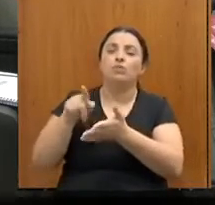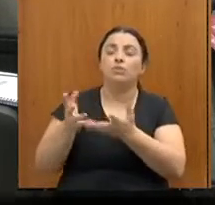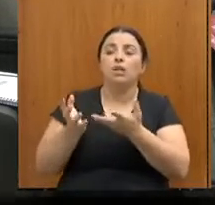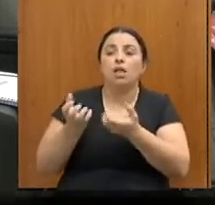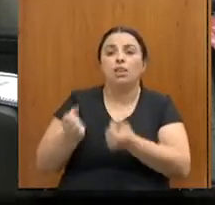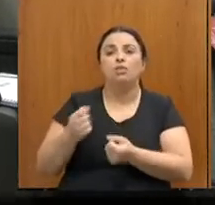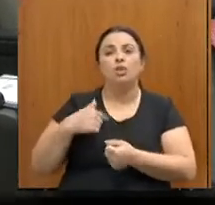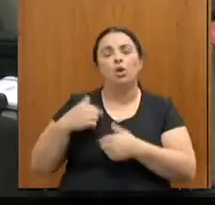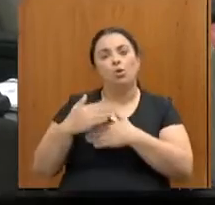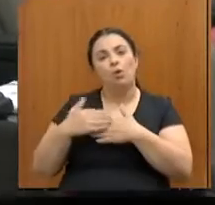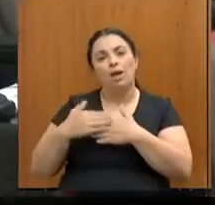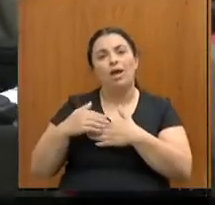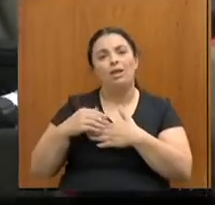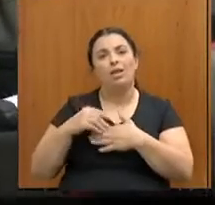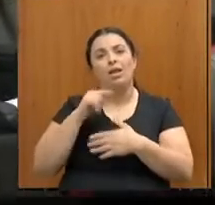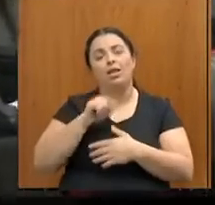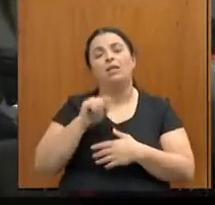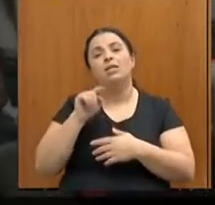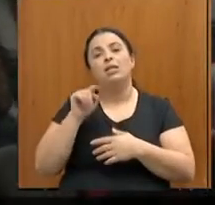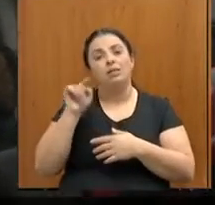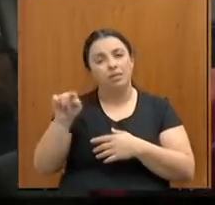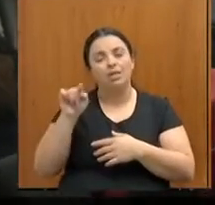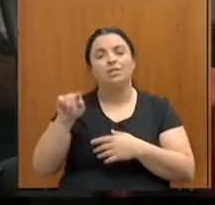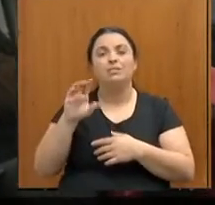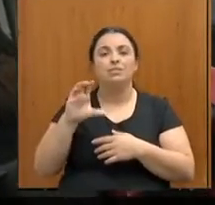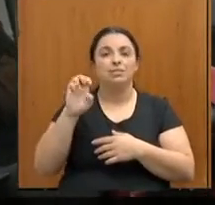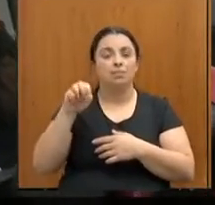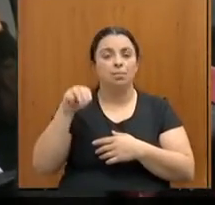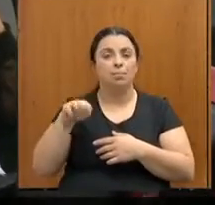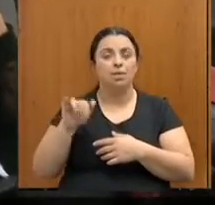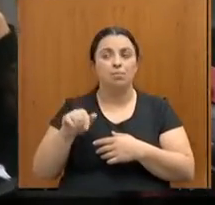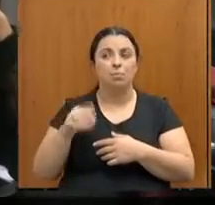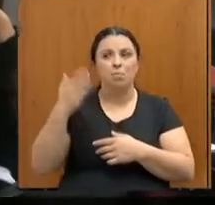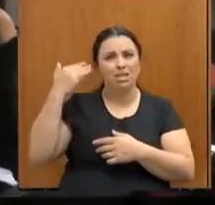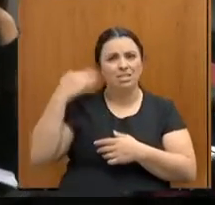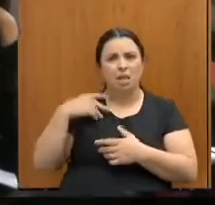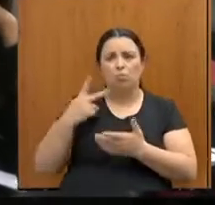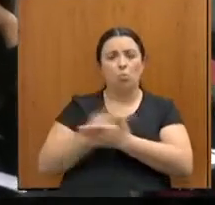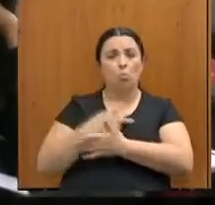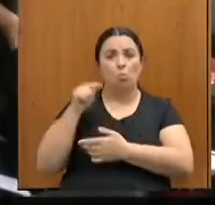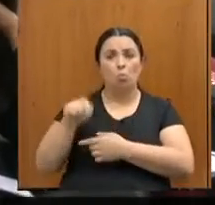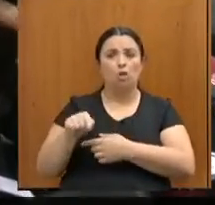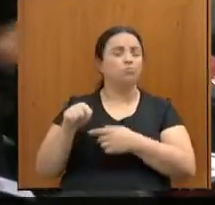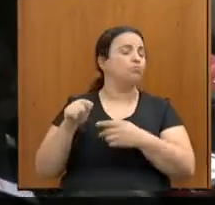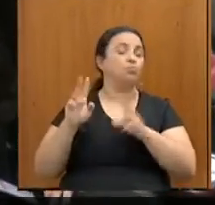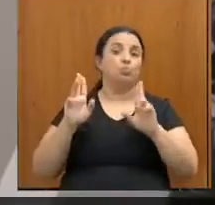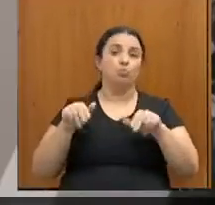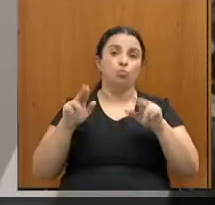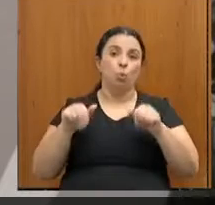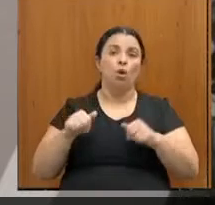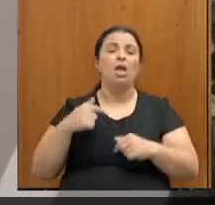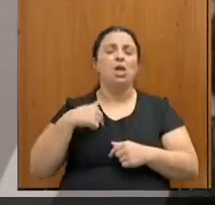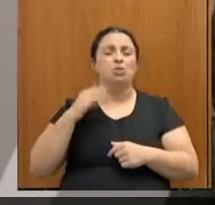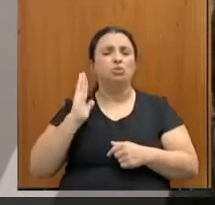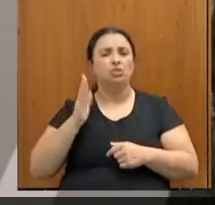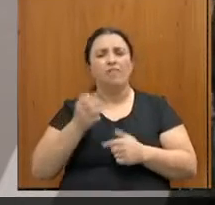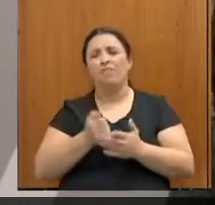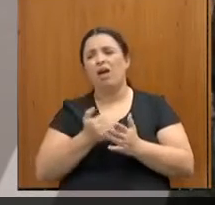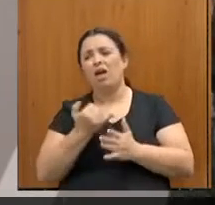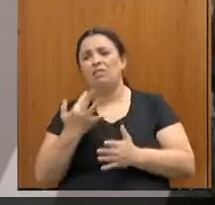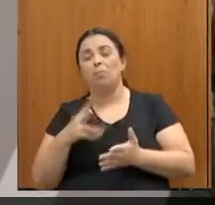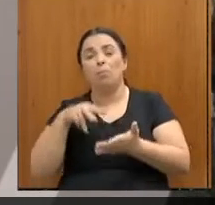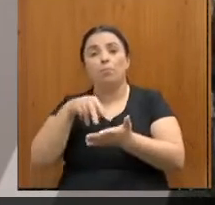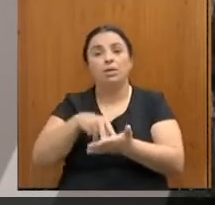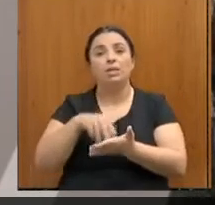com muito carinho e atenção na CB que eu nunca visto na história política eu já tive na cerveja em vários governos levando demandas né